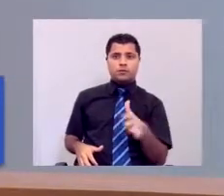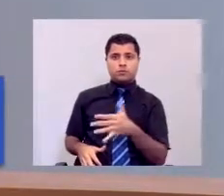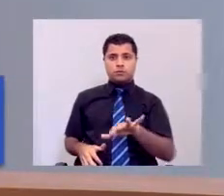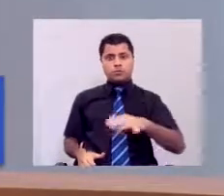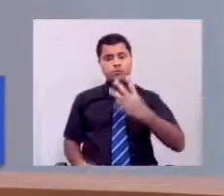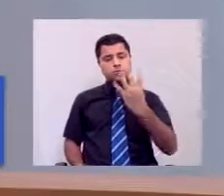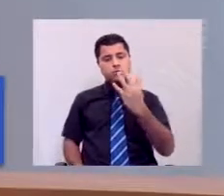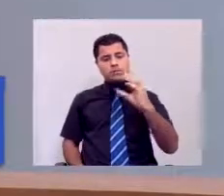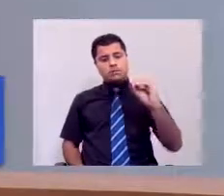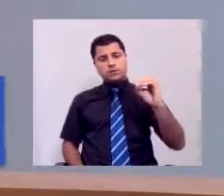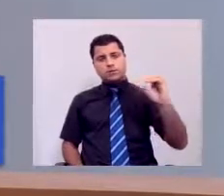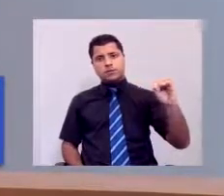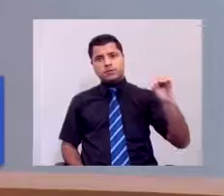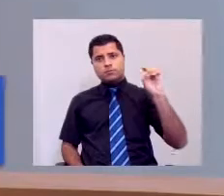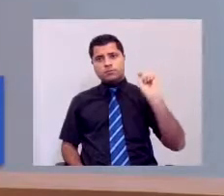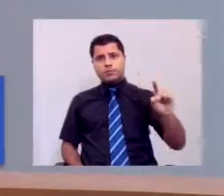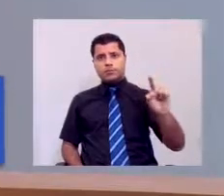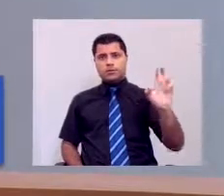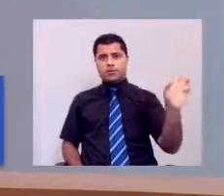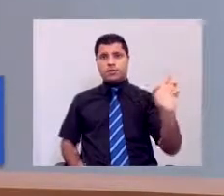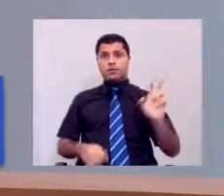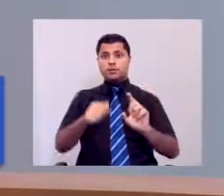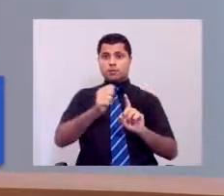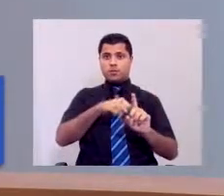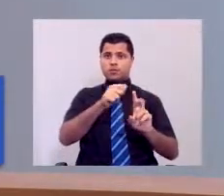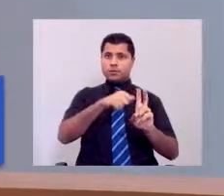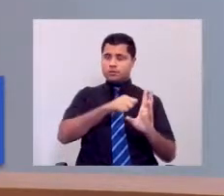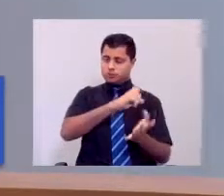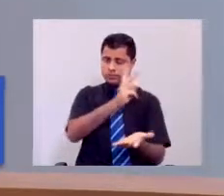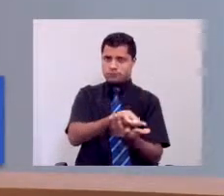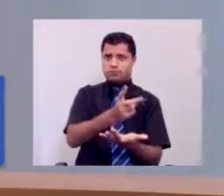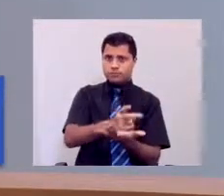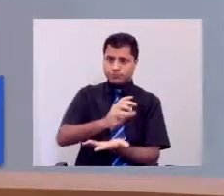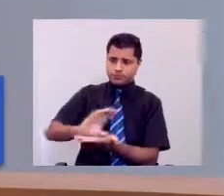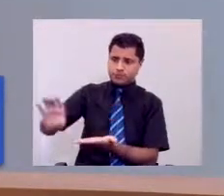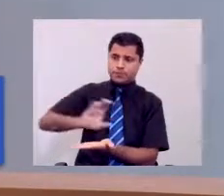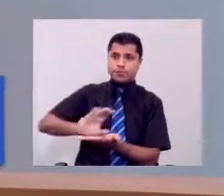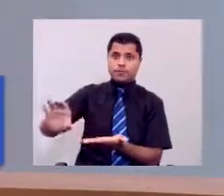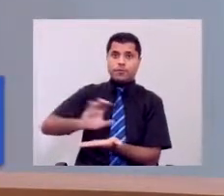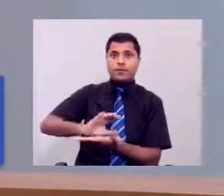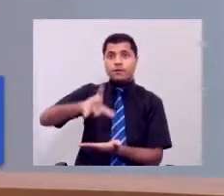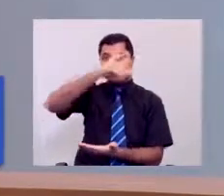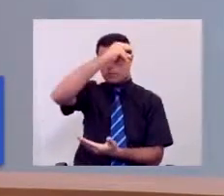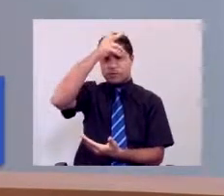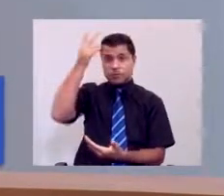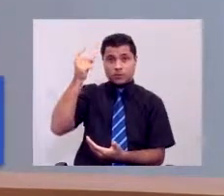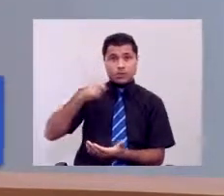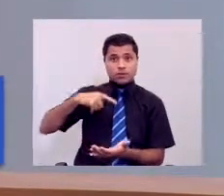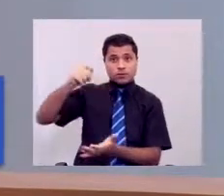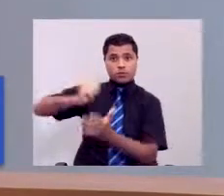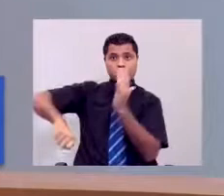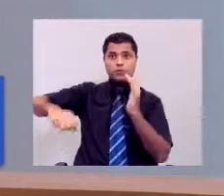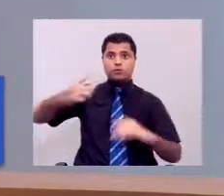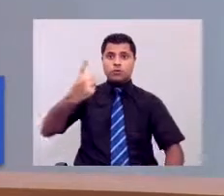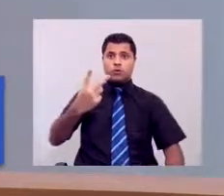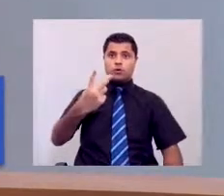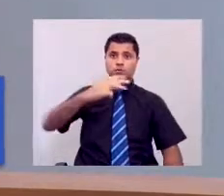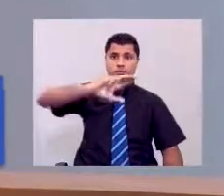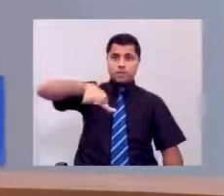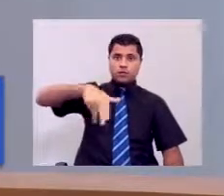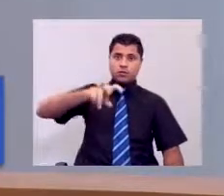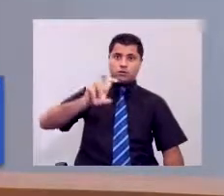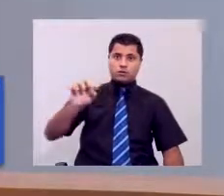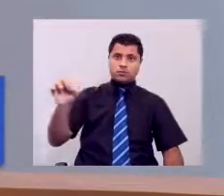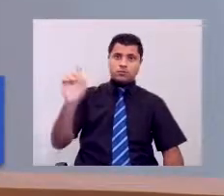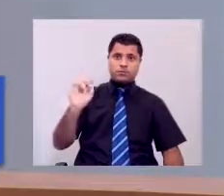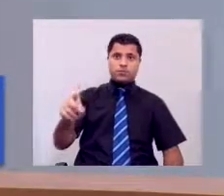mês. E a prefeitura contrata o serviço do hospital de R$2.200.000 mês. E que